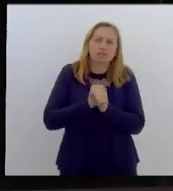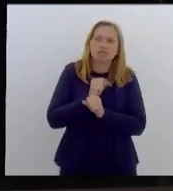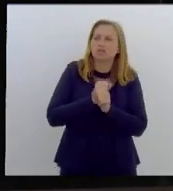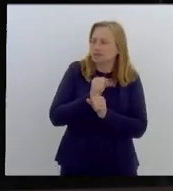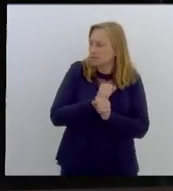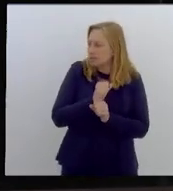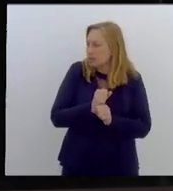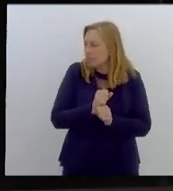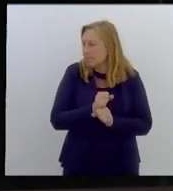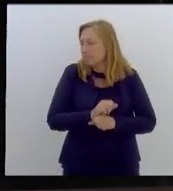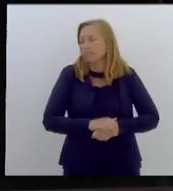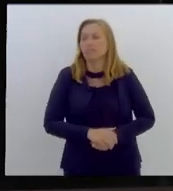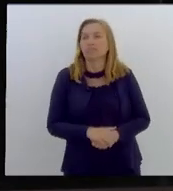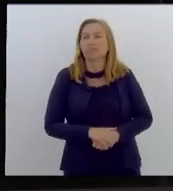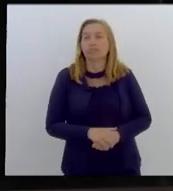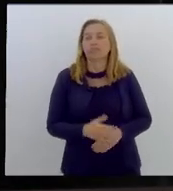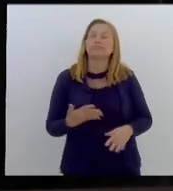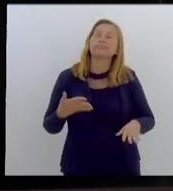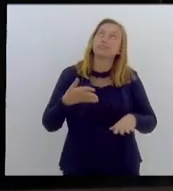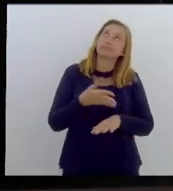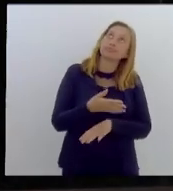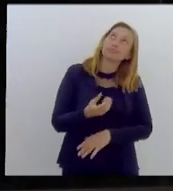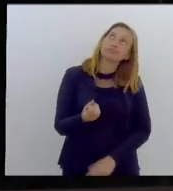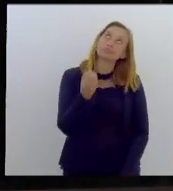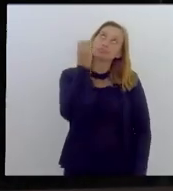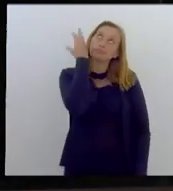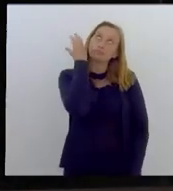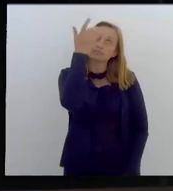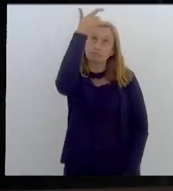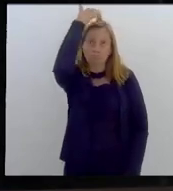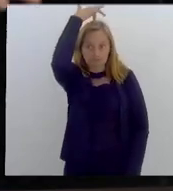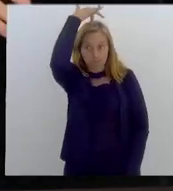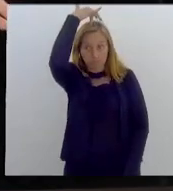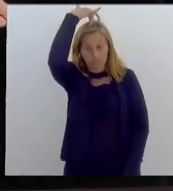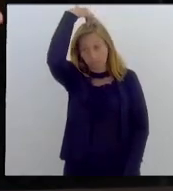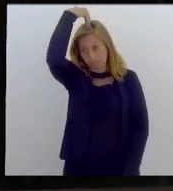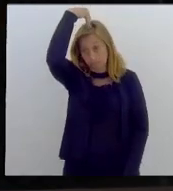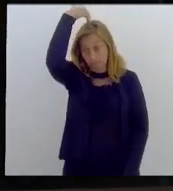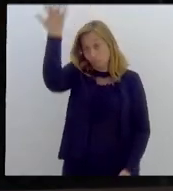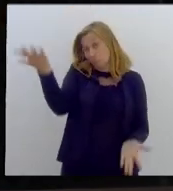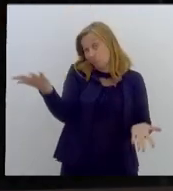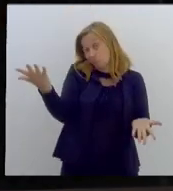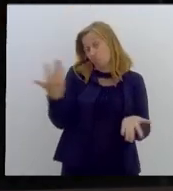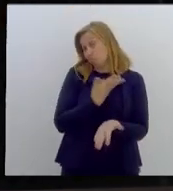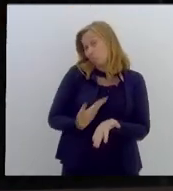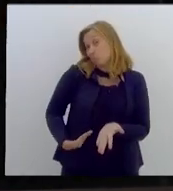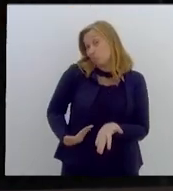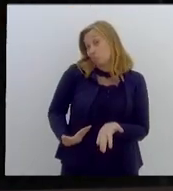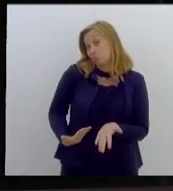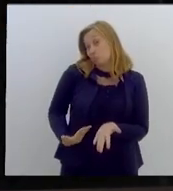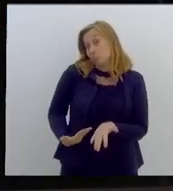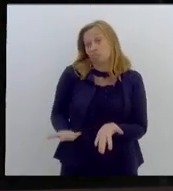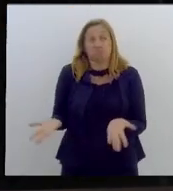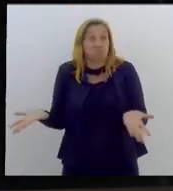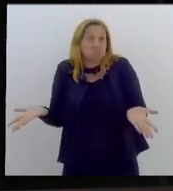e que entra no ouvido e sai pelo outro do governo